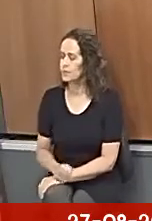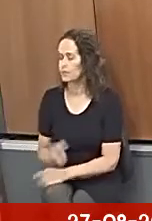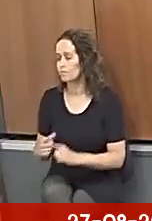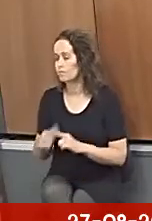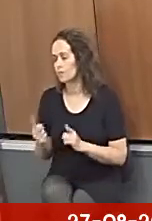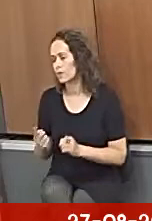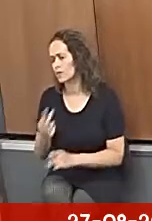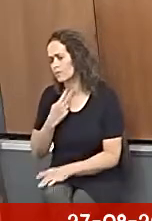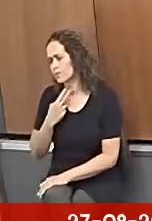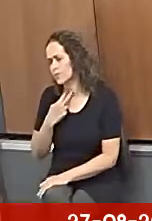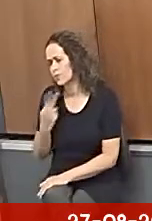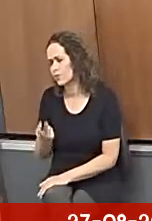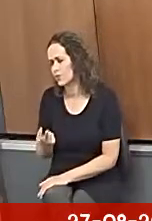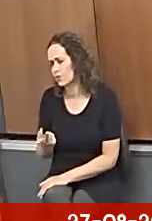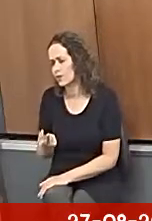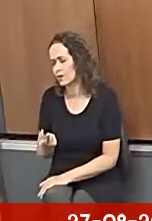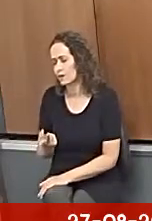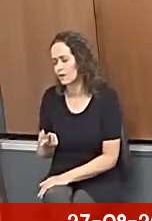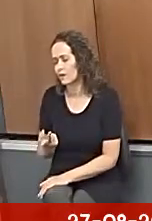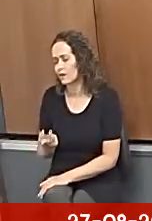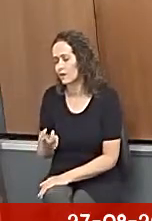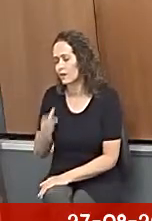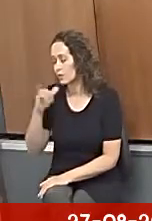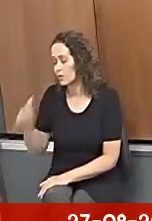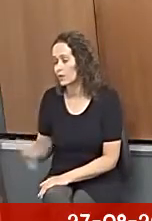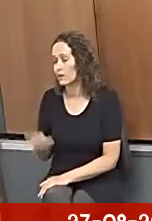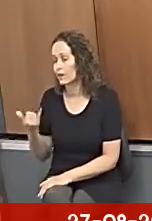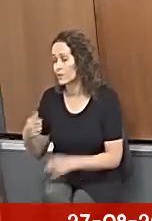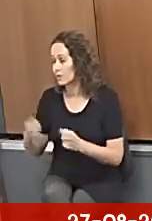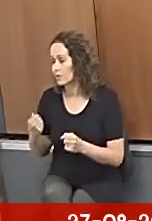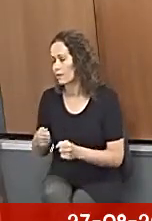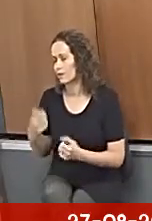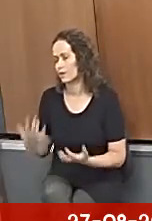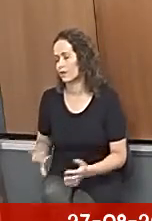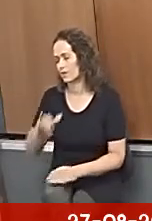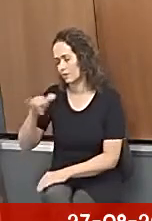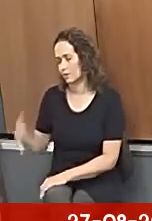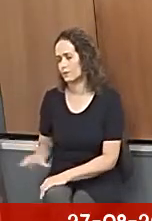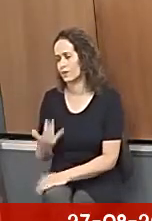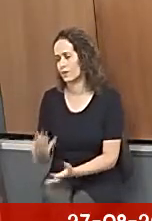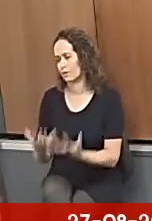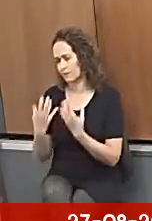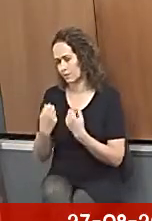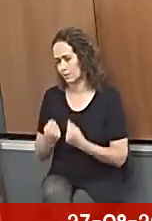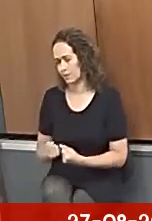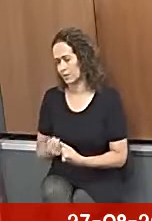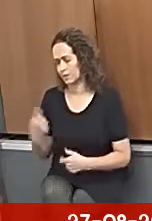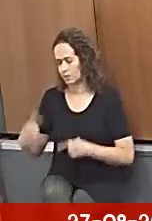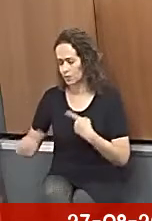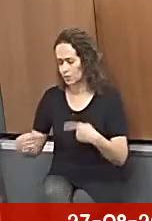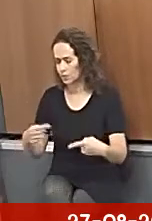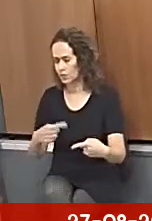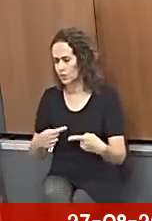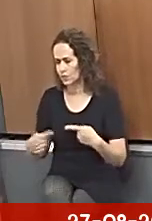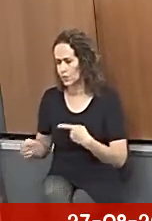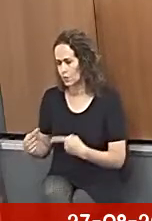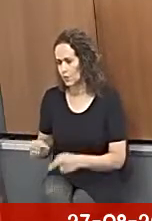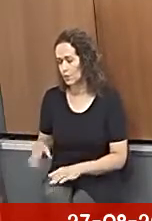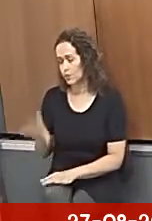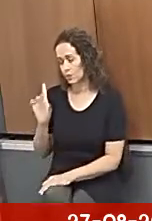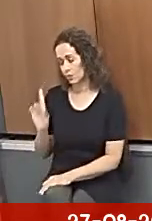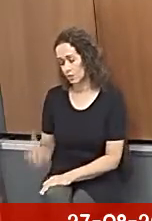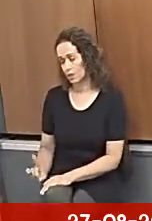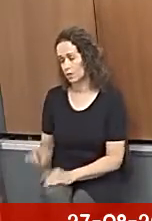essa oportunidade até eu acho que pela mídia que aqui está presente para discutir acerca do direito da pessoa com